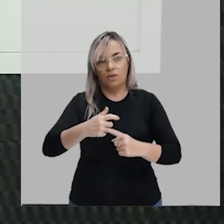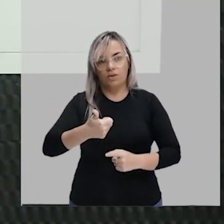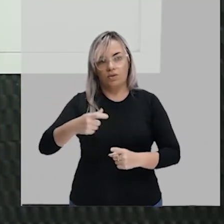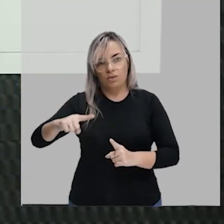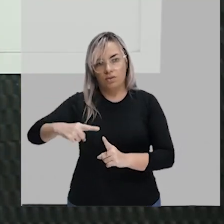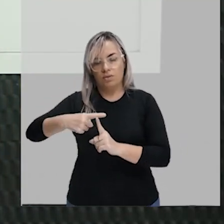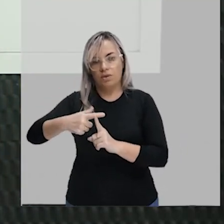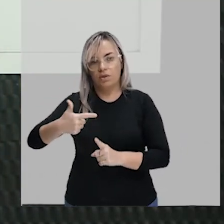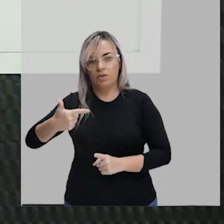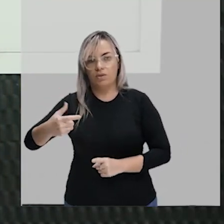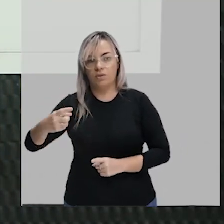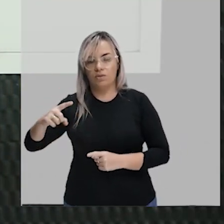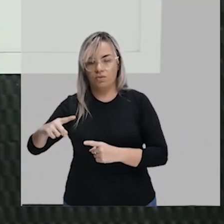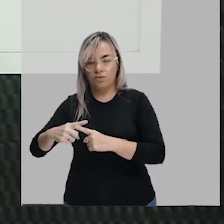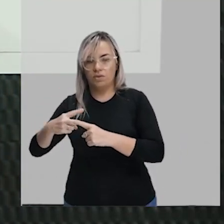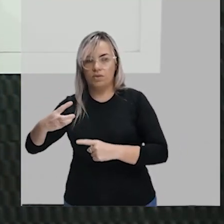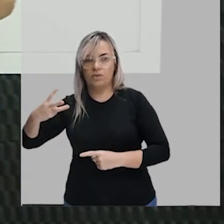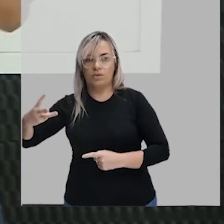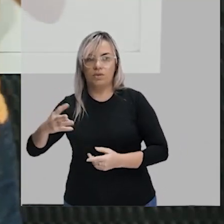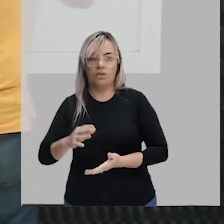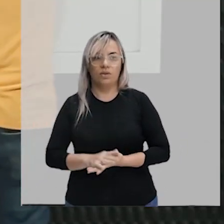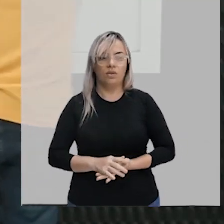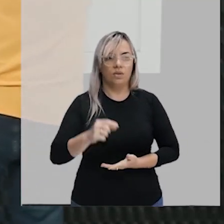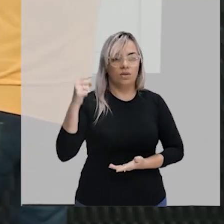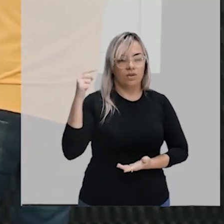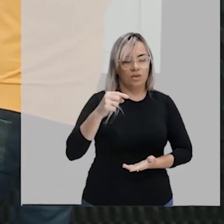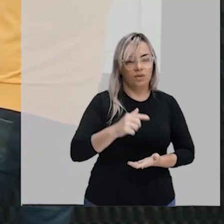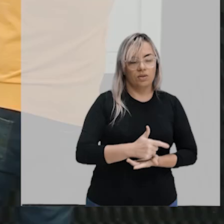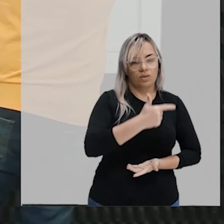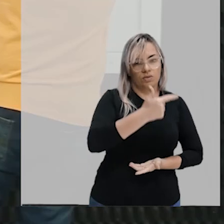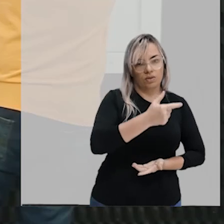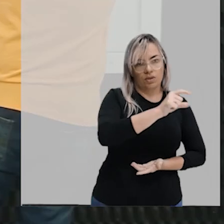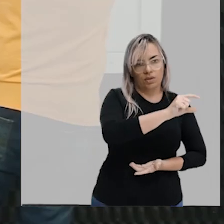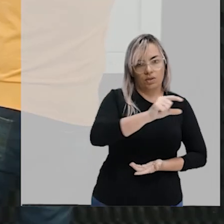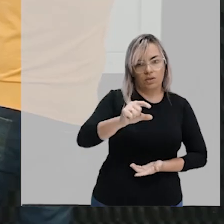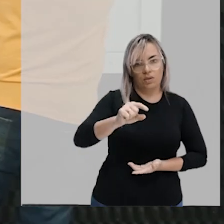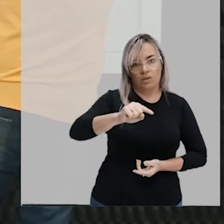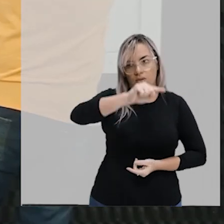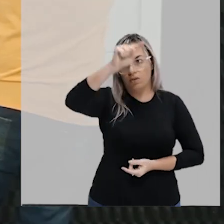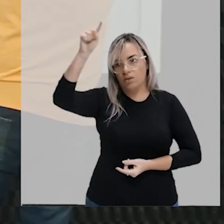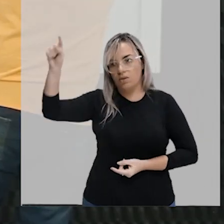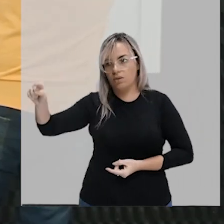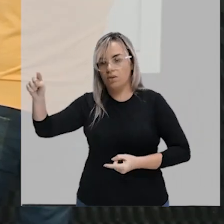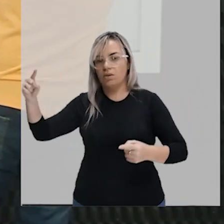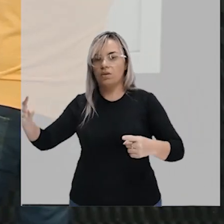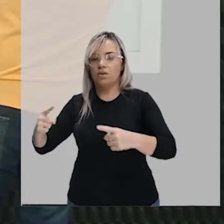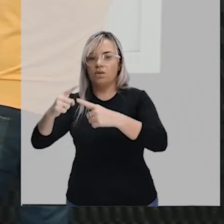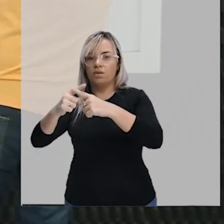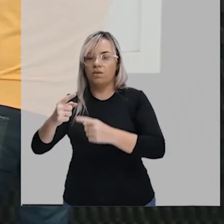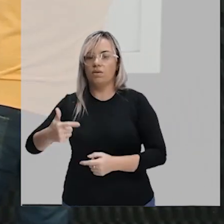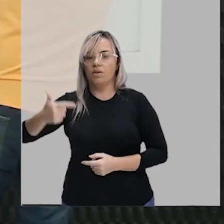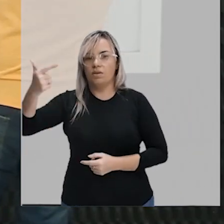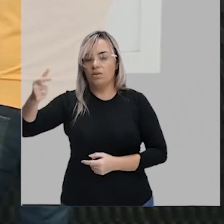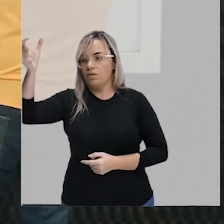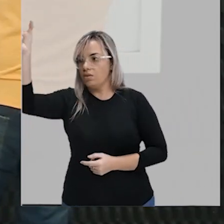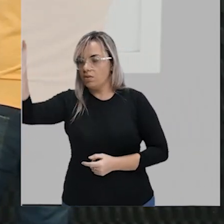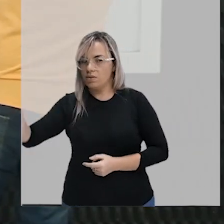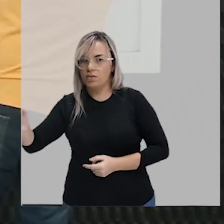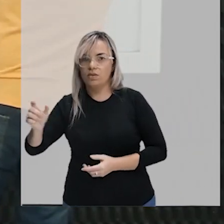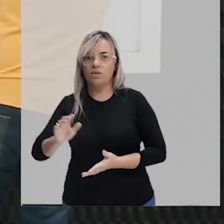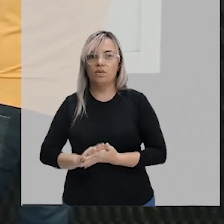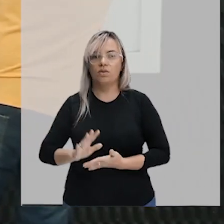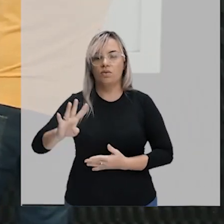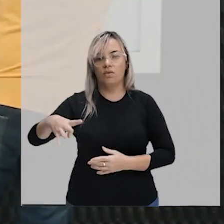E por último, segunda linha com segunda coluna. 4 vezes 2, mais 2 vezes